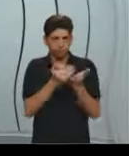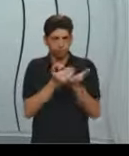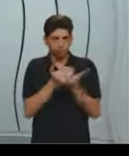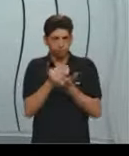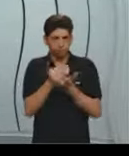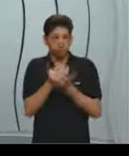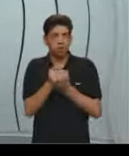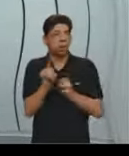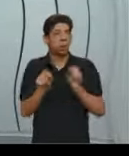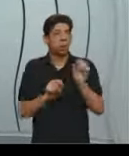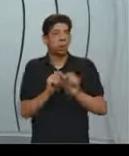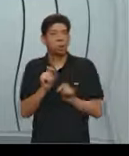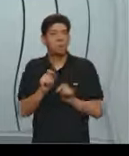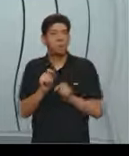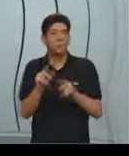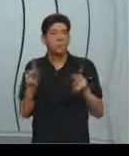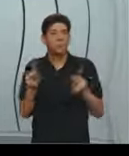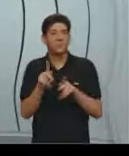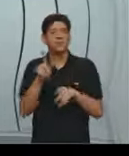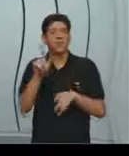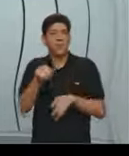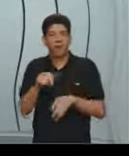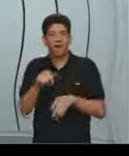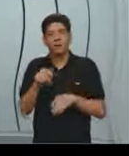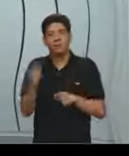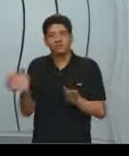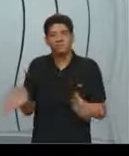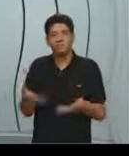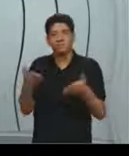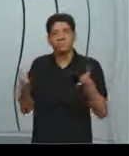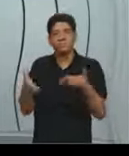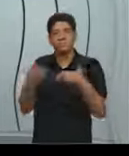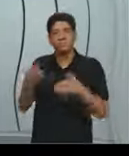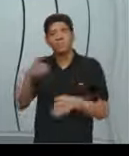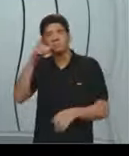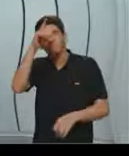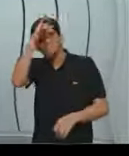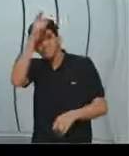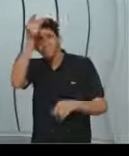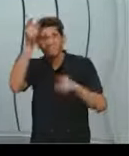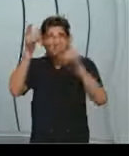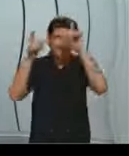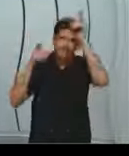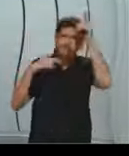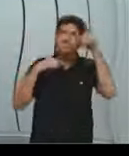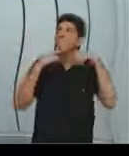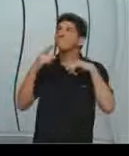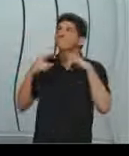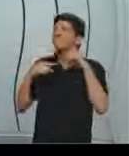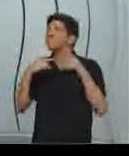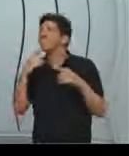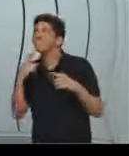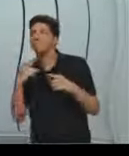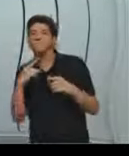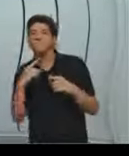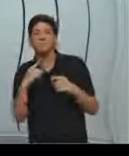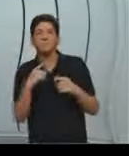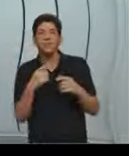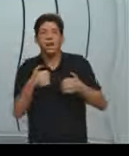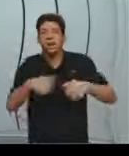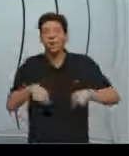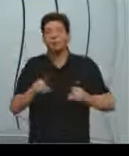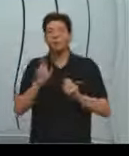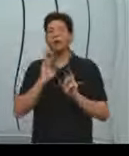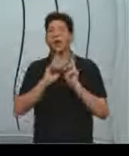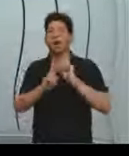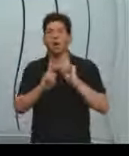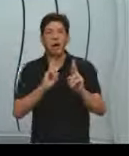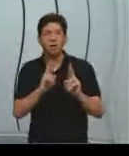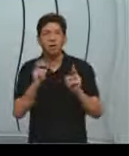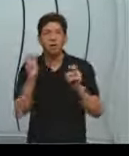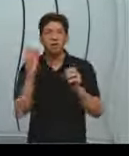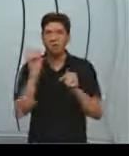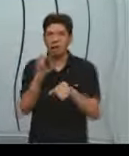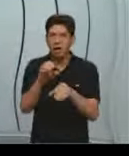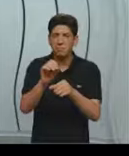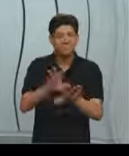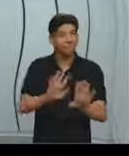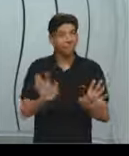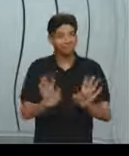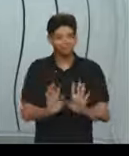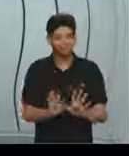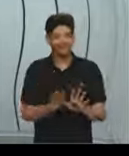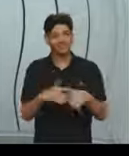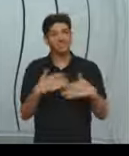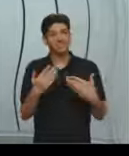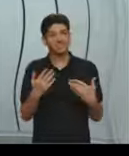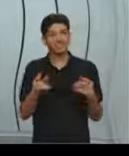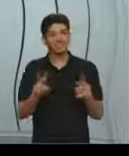professor serve muito mais para criar questões para responder né E às vezes a gente consegue nessa discussão e política é isso que é o tema da aula né